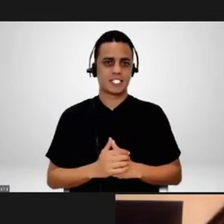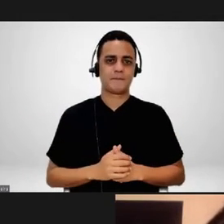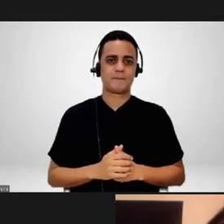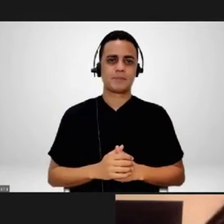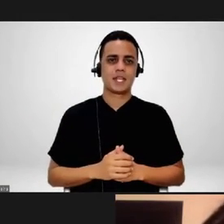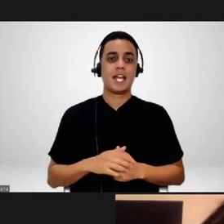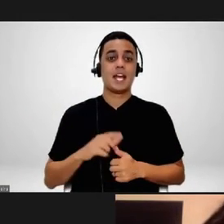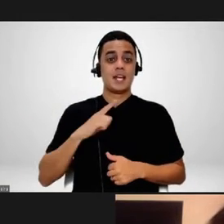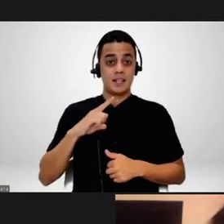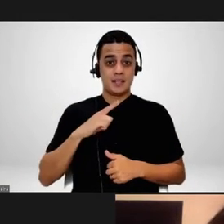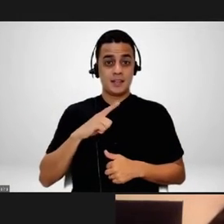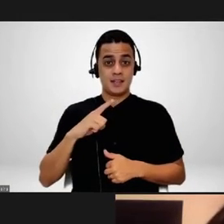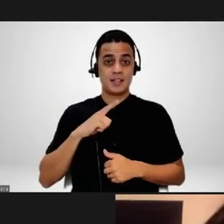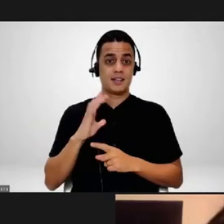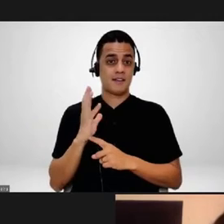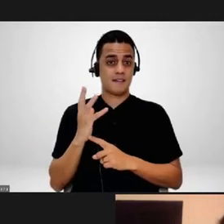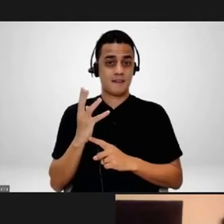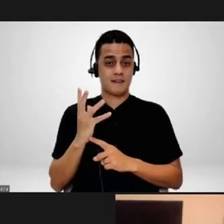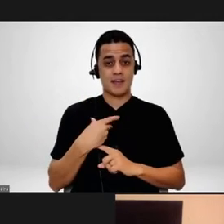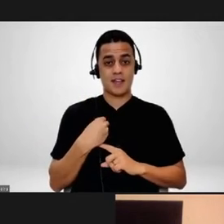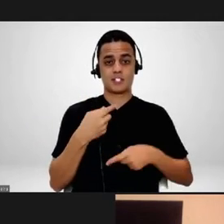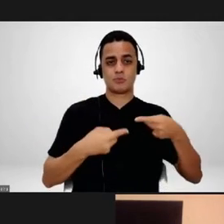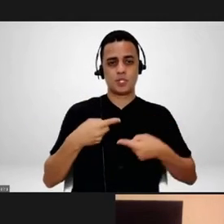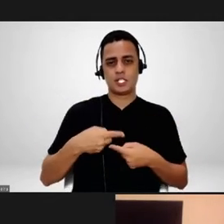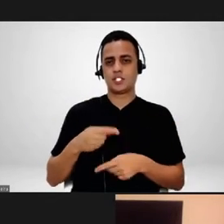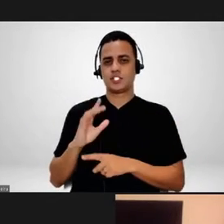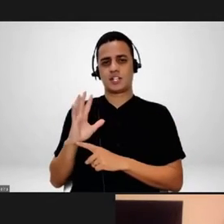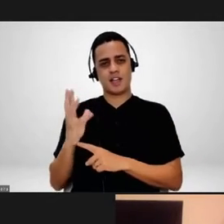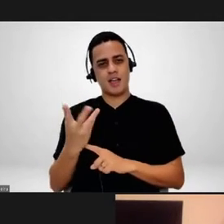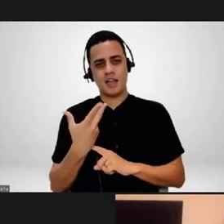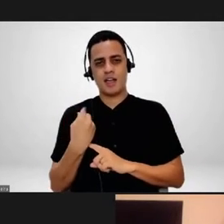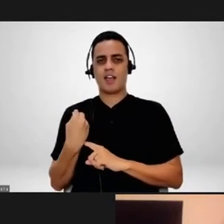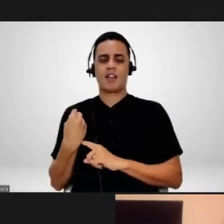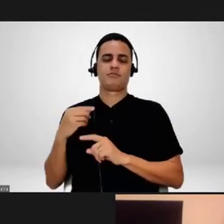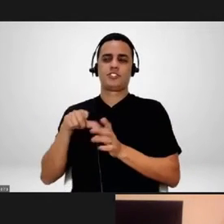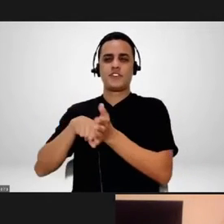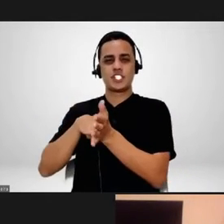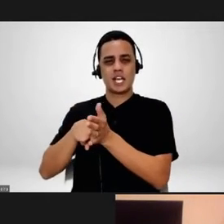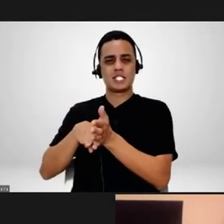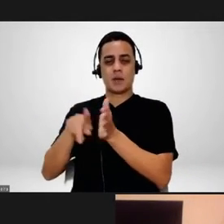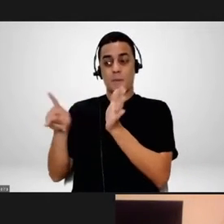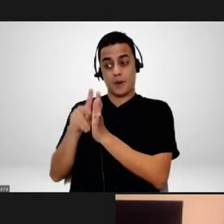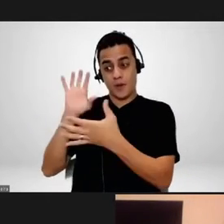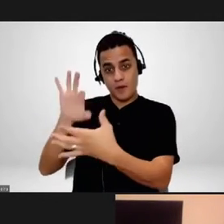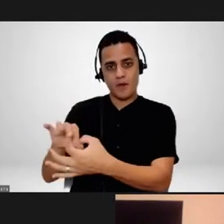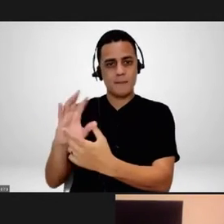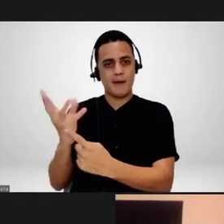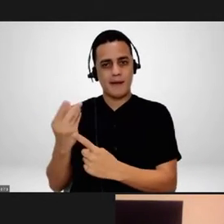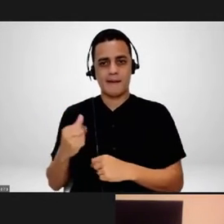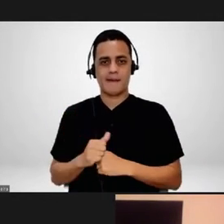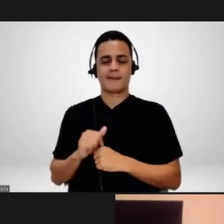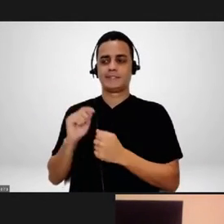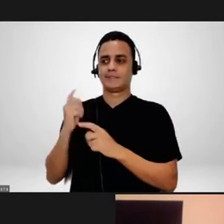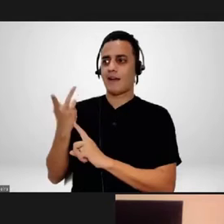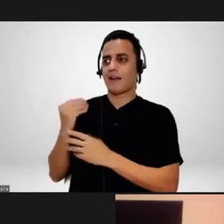arte política, arte e investigação plástica, arte e feminilidade, arte e inteligibilidade. Então, dessa forma, o